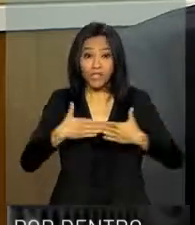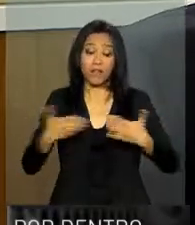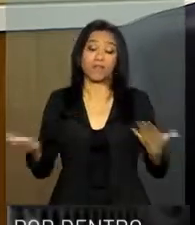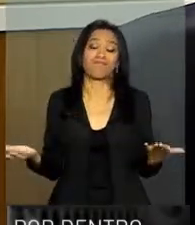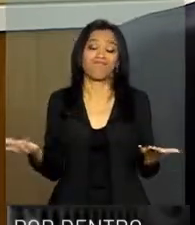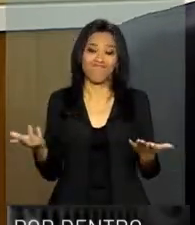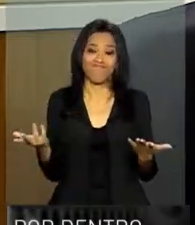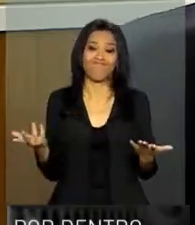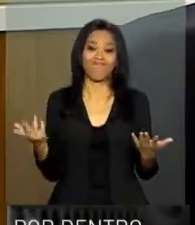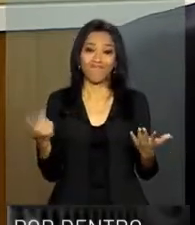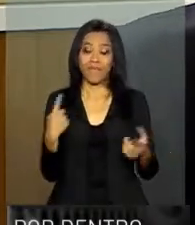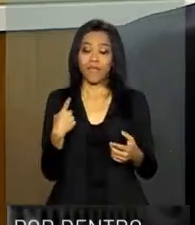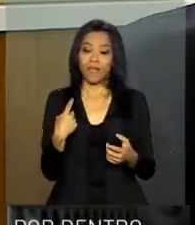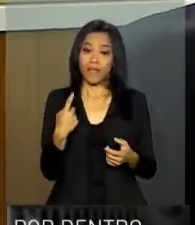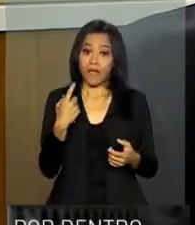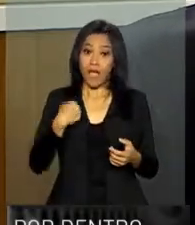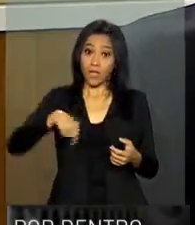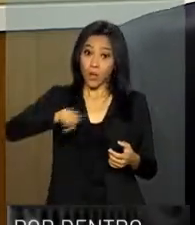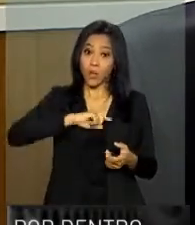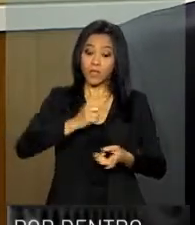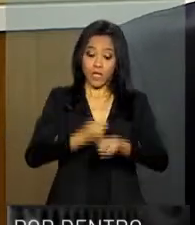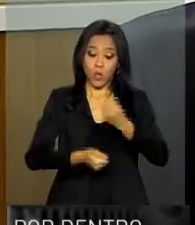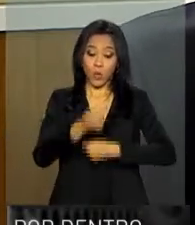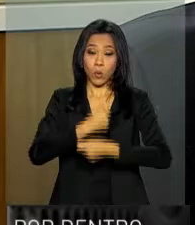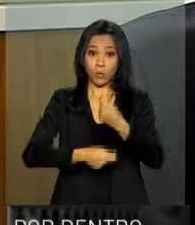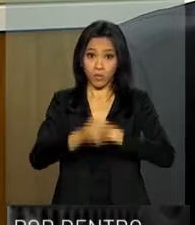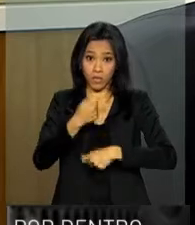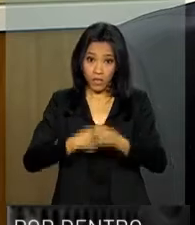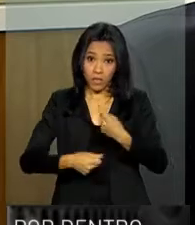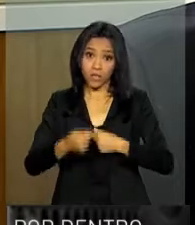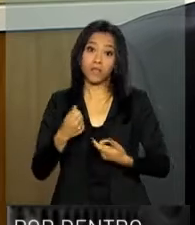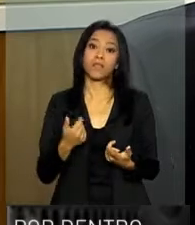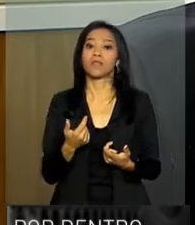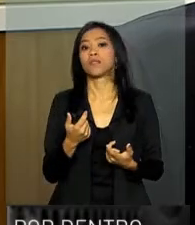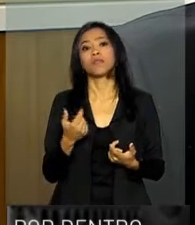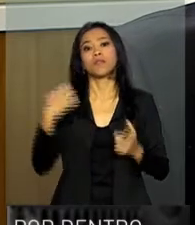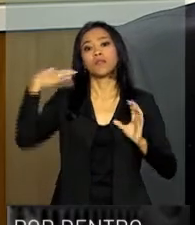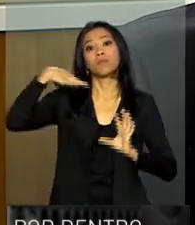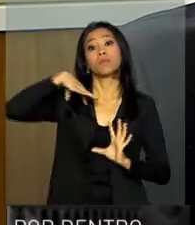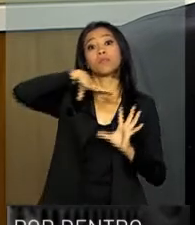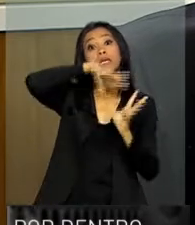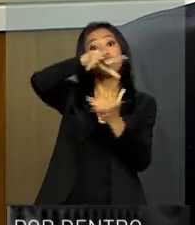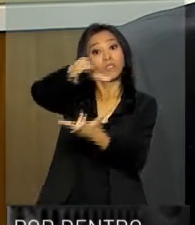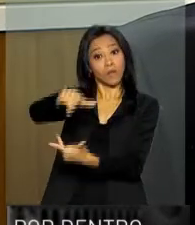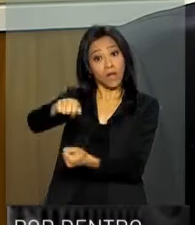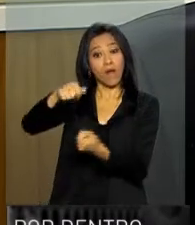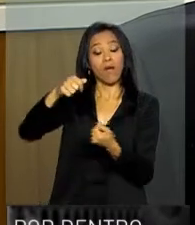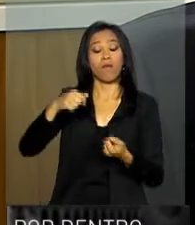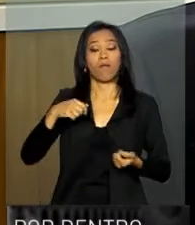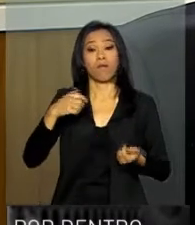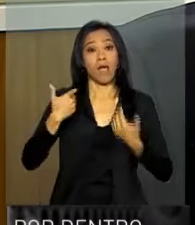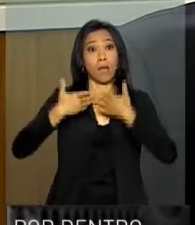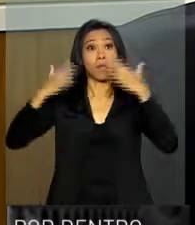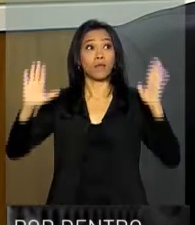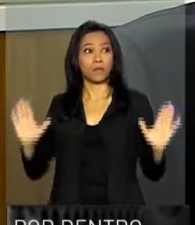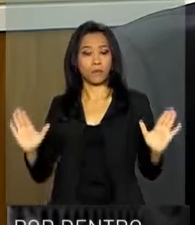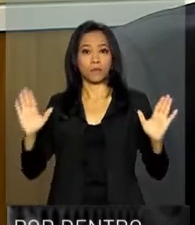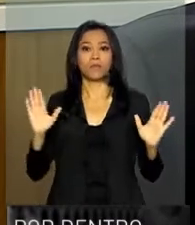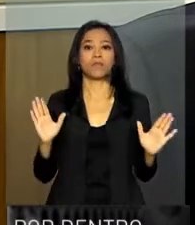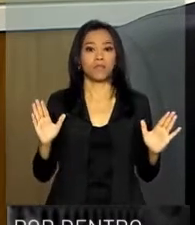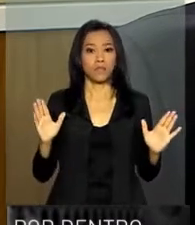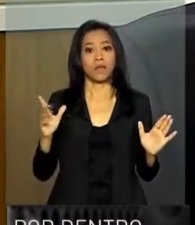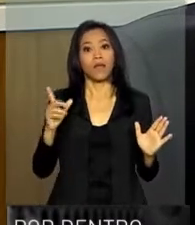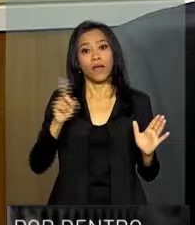a participação da nossa economia é na parte internacional da nossa economia quando a abertura da economia 1990